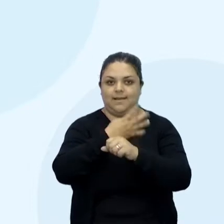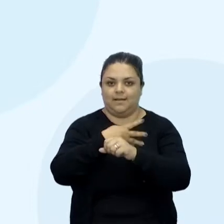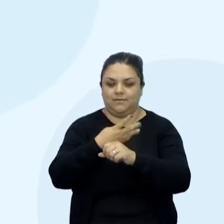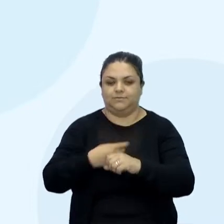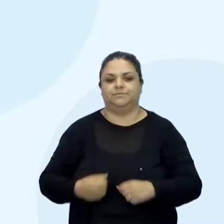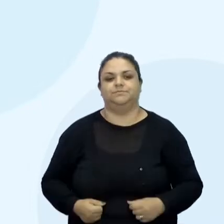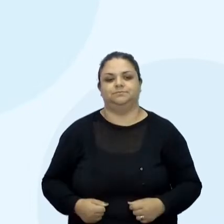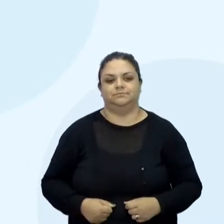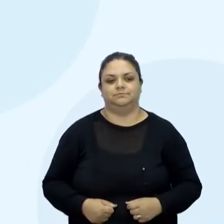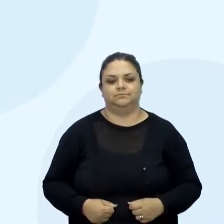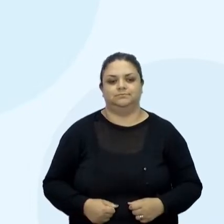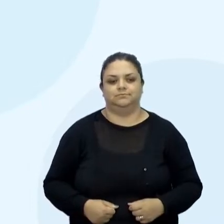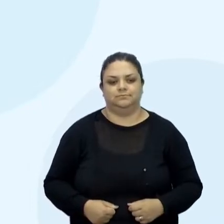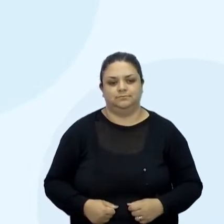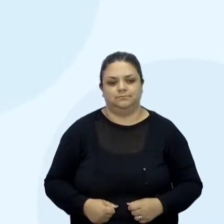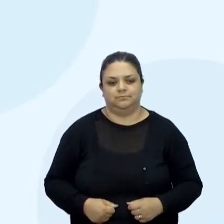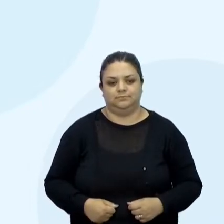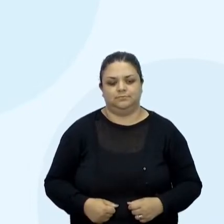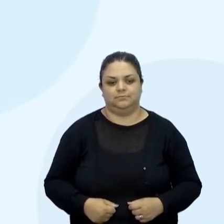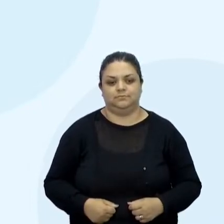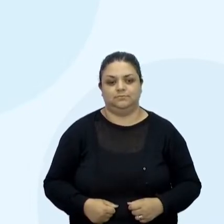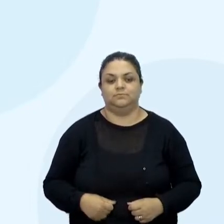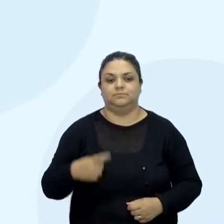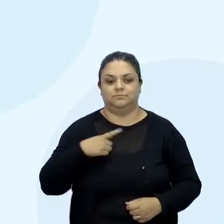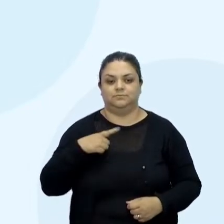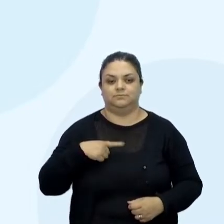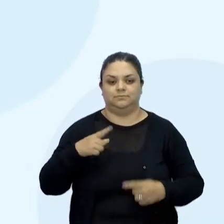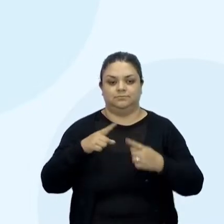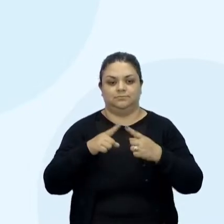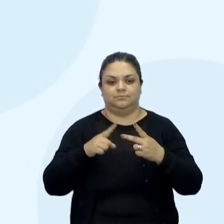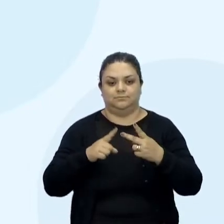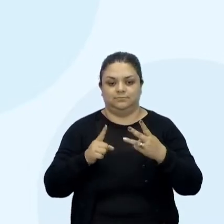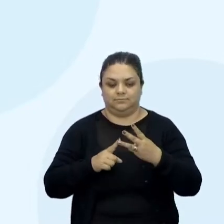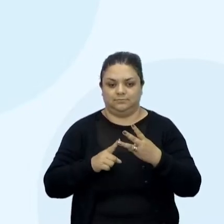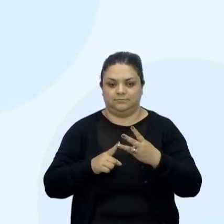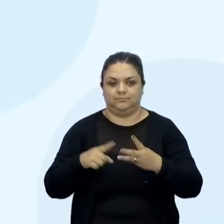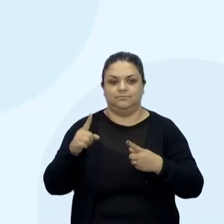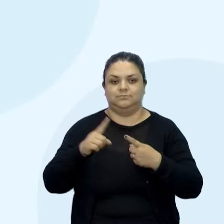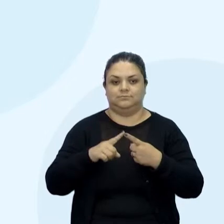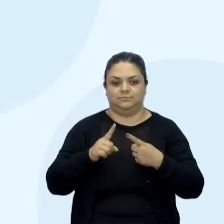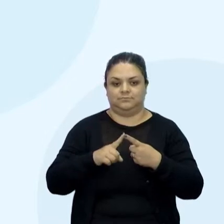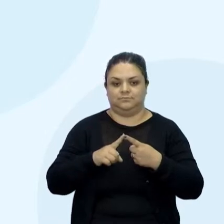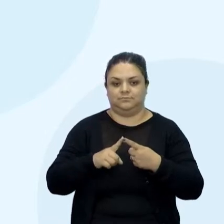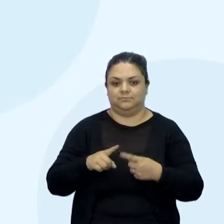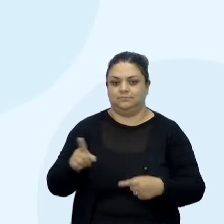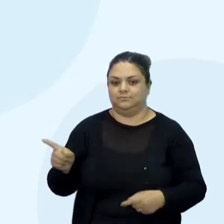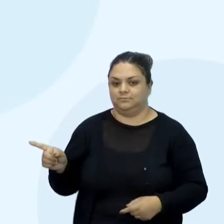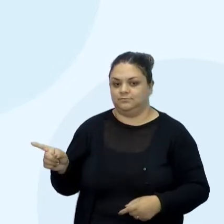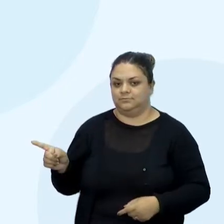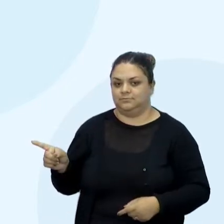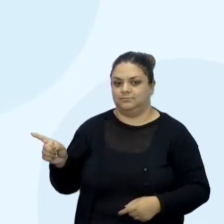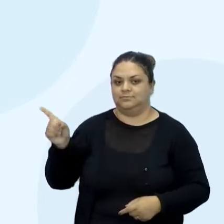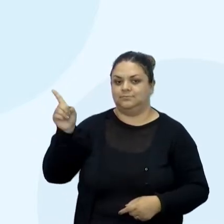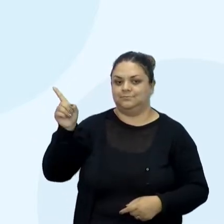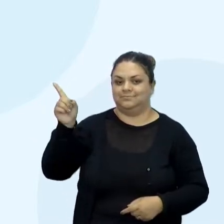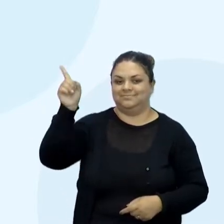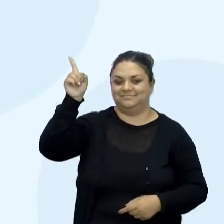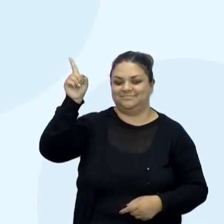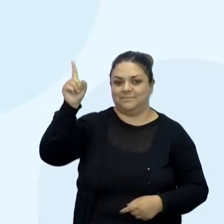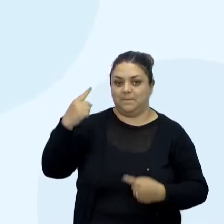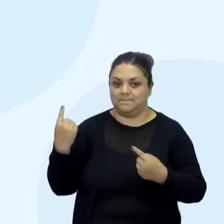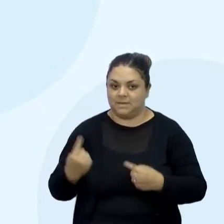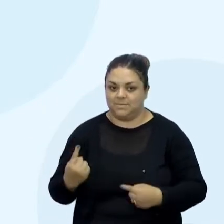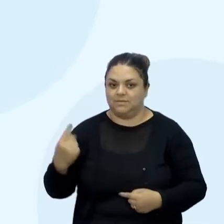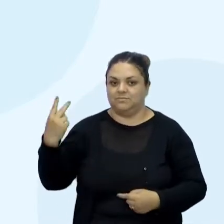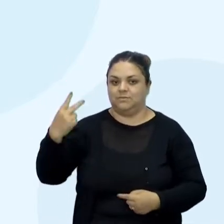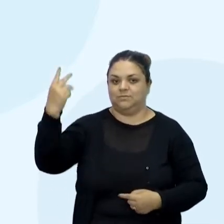conceitos aplicados, né? Então, nós temos aí definições de Arrhenius, depois de Bronsted e Lowry e depois de Lewis. Só